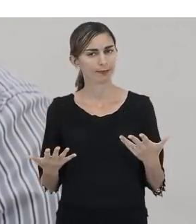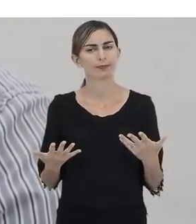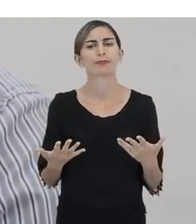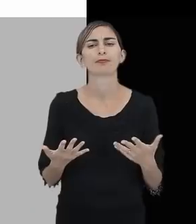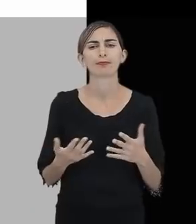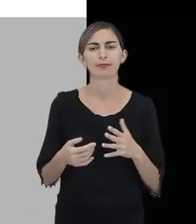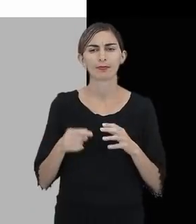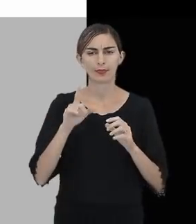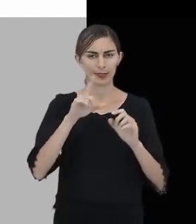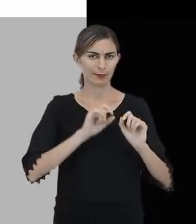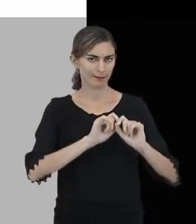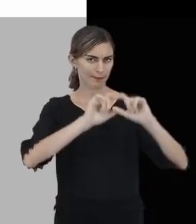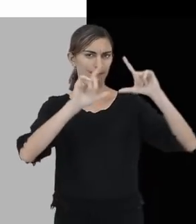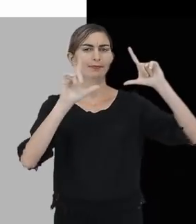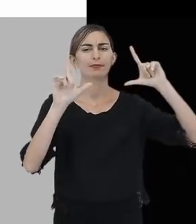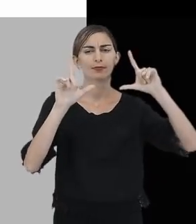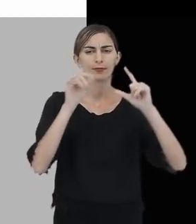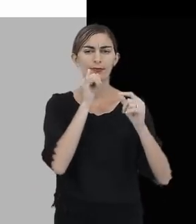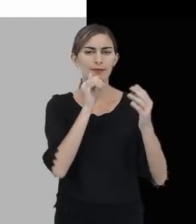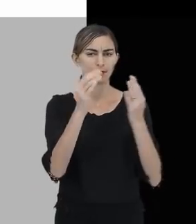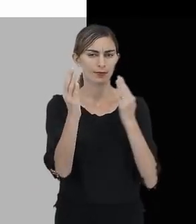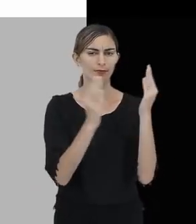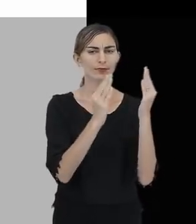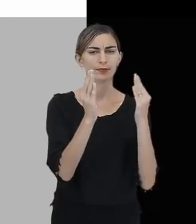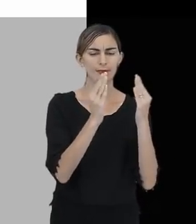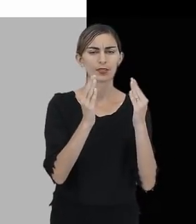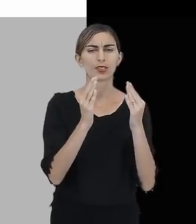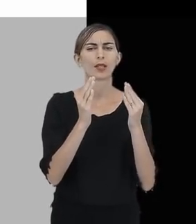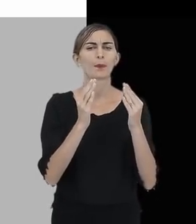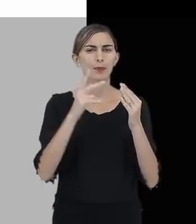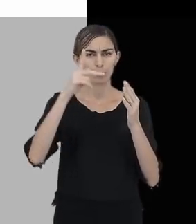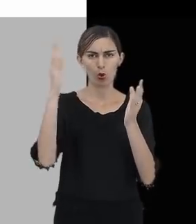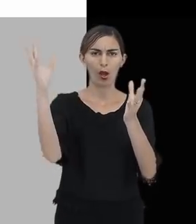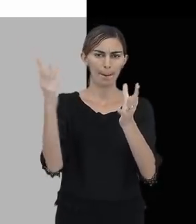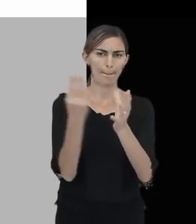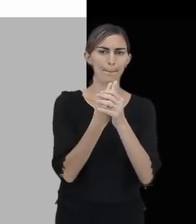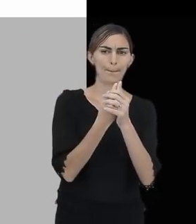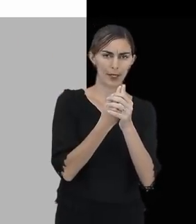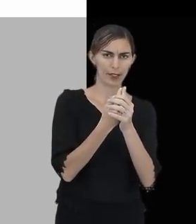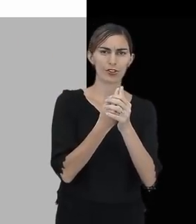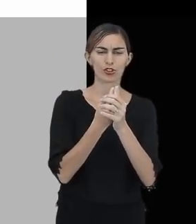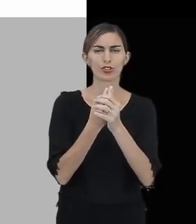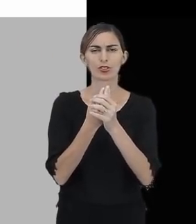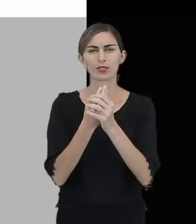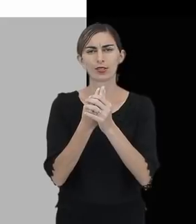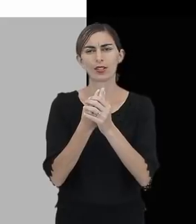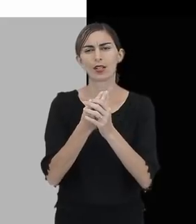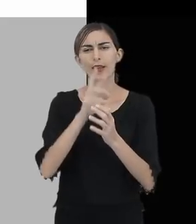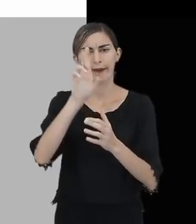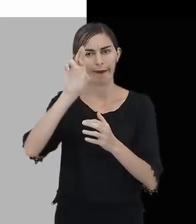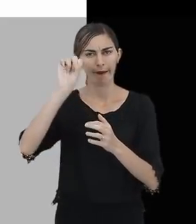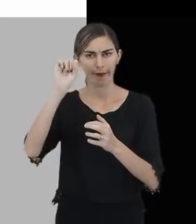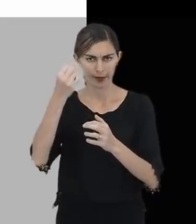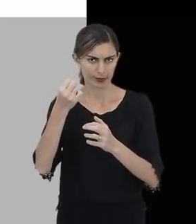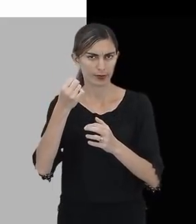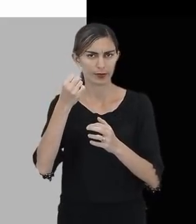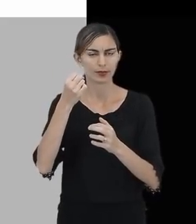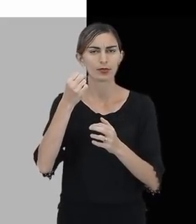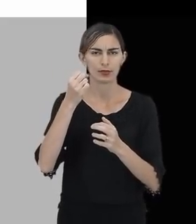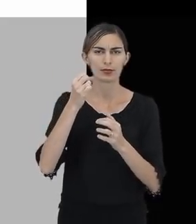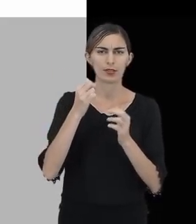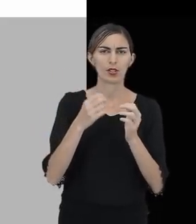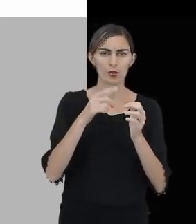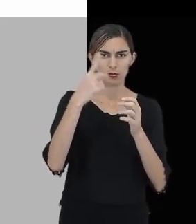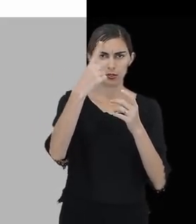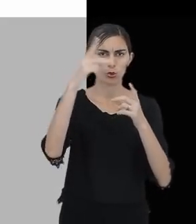Então, aqui tem um exemplozinho de um exemplo de uma pasta de resource, o nome dela é Res no